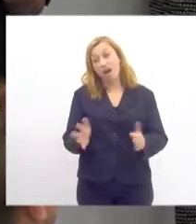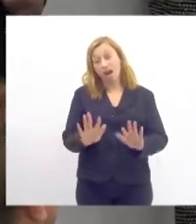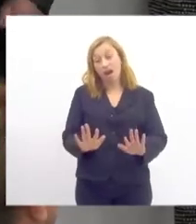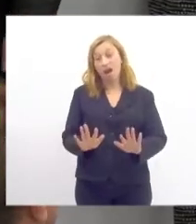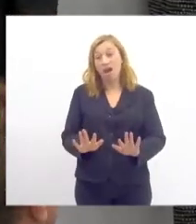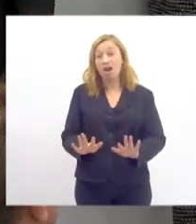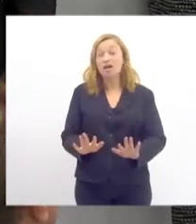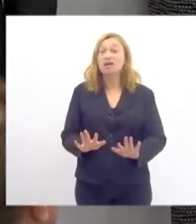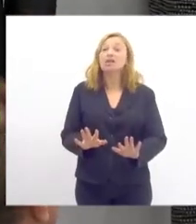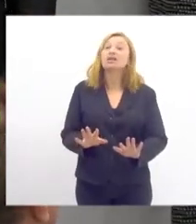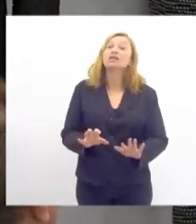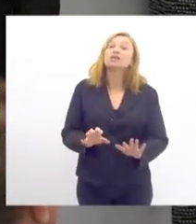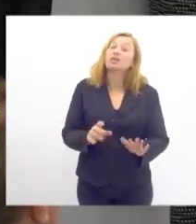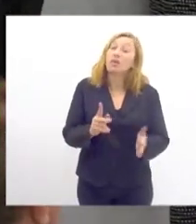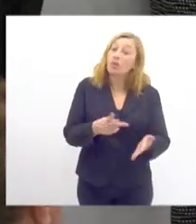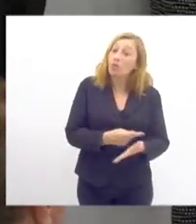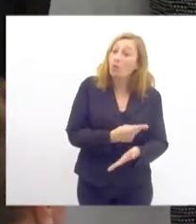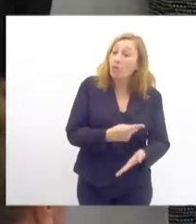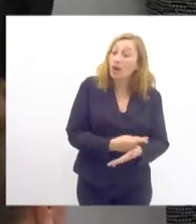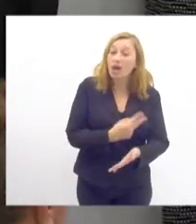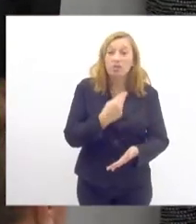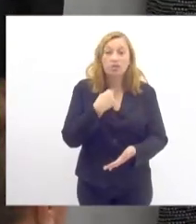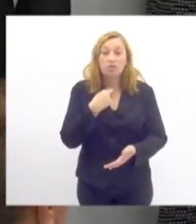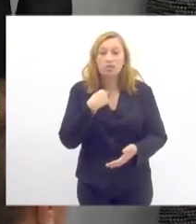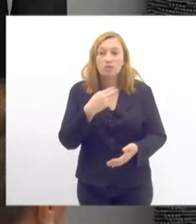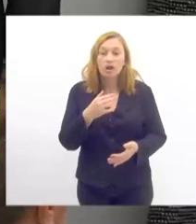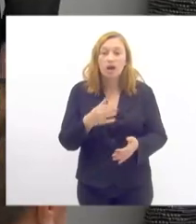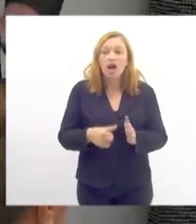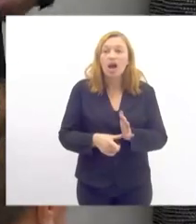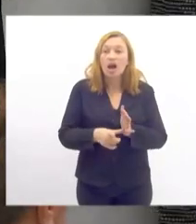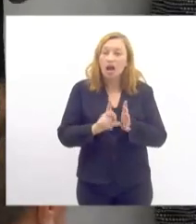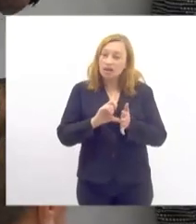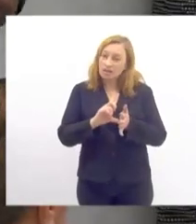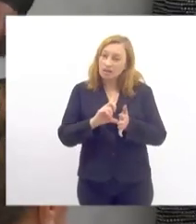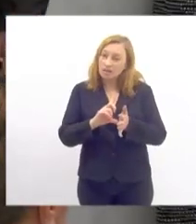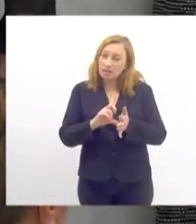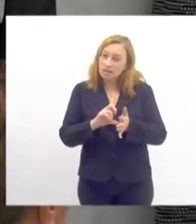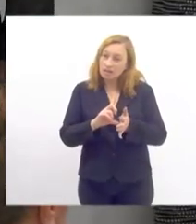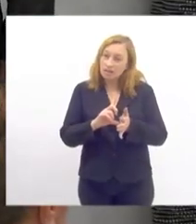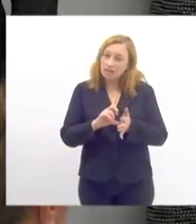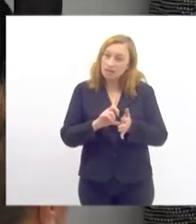de um assédio moral. O cara antecipa. Olha só, se